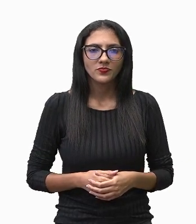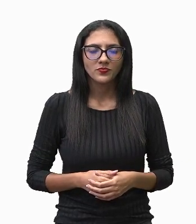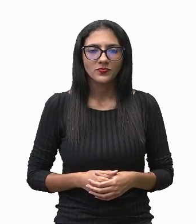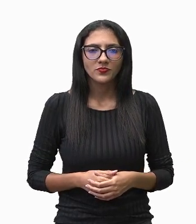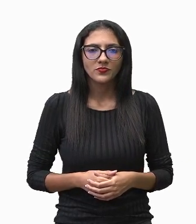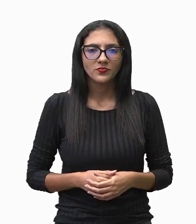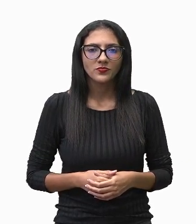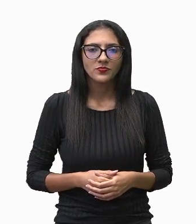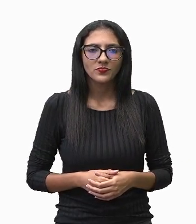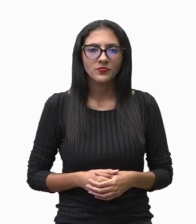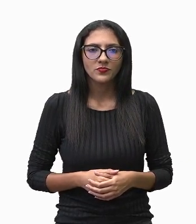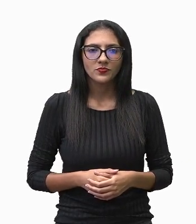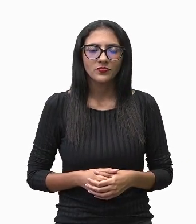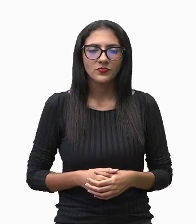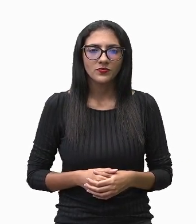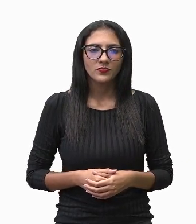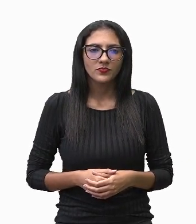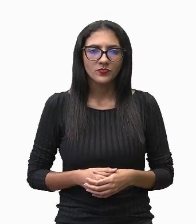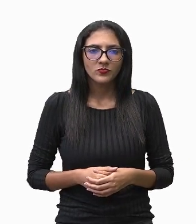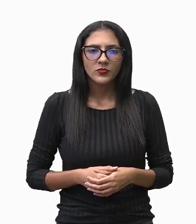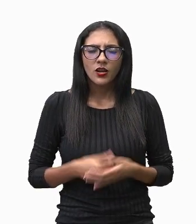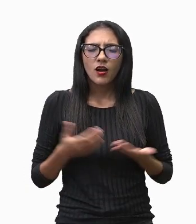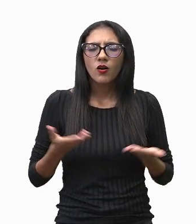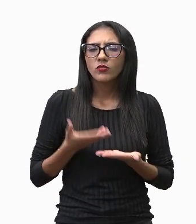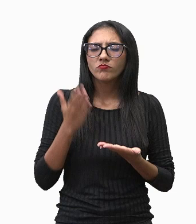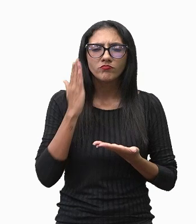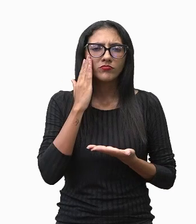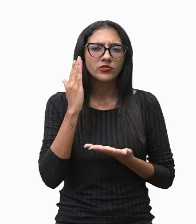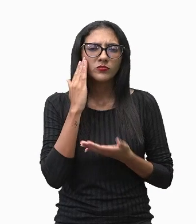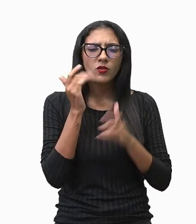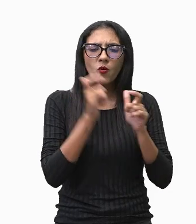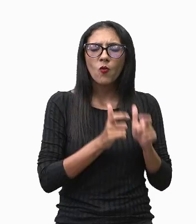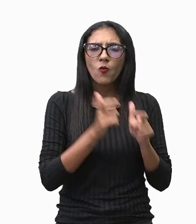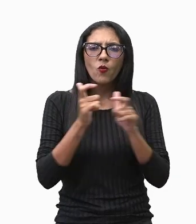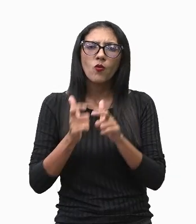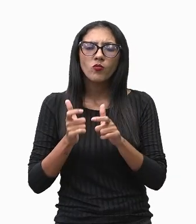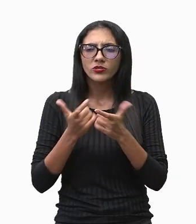E sobre o paradeiro do Osama Bin Laden?